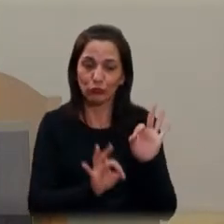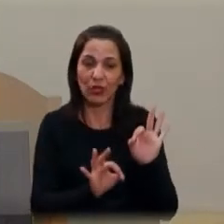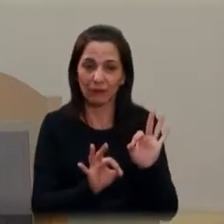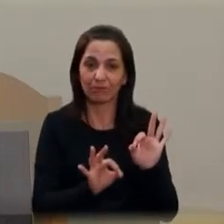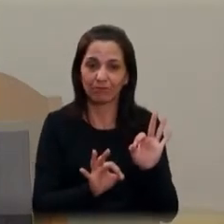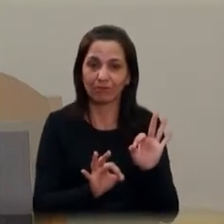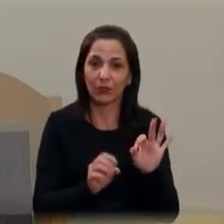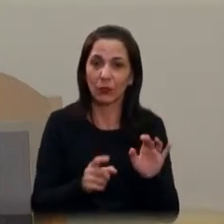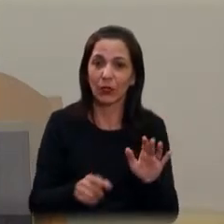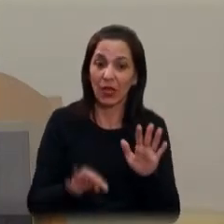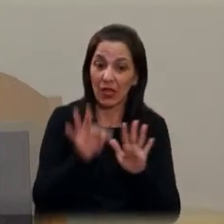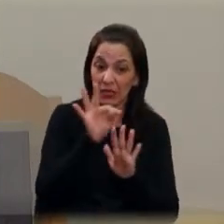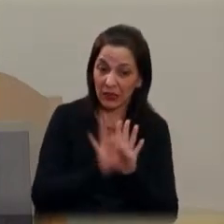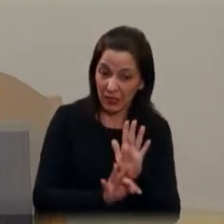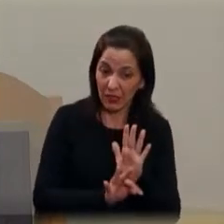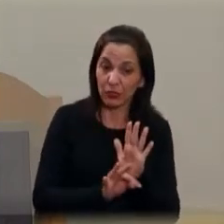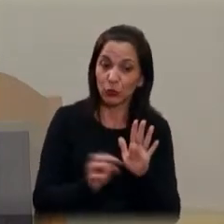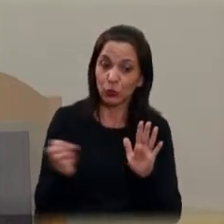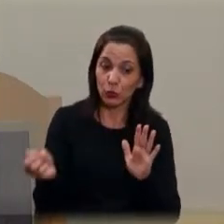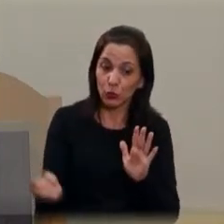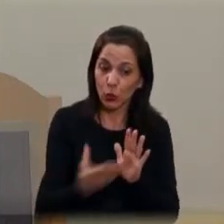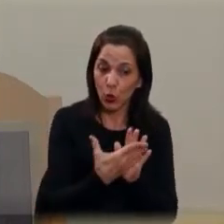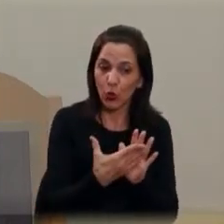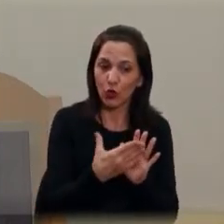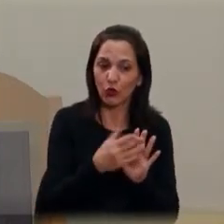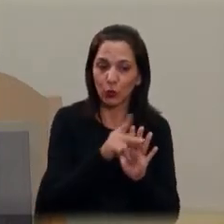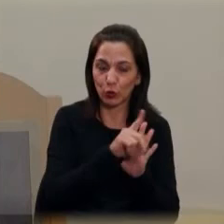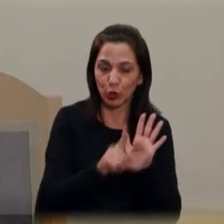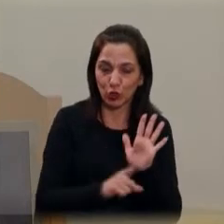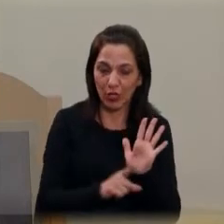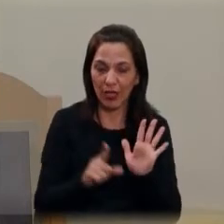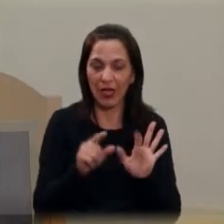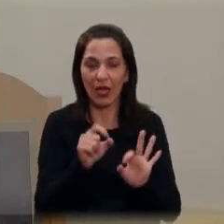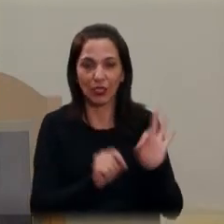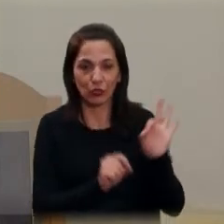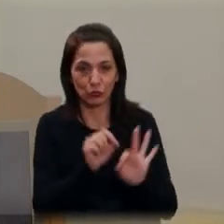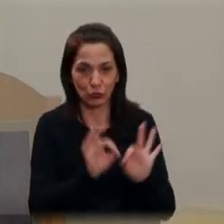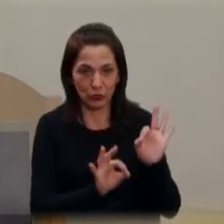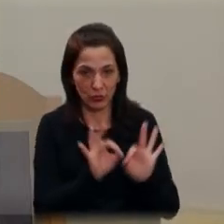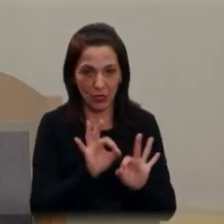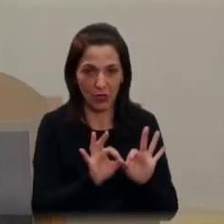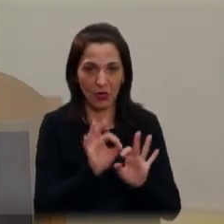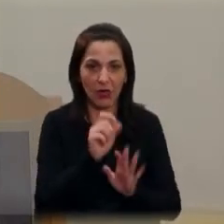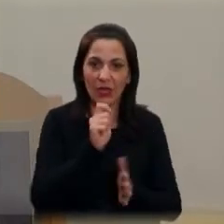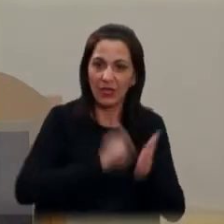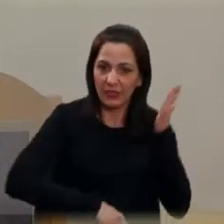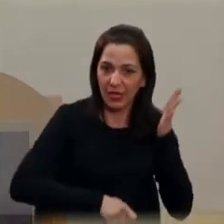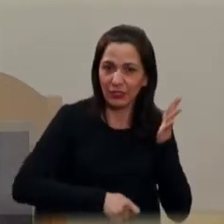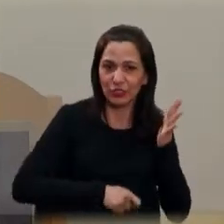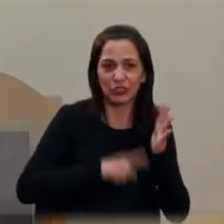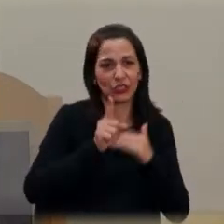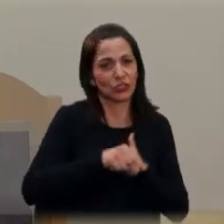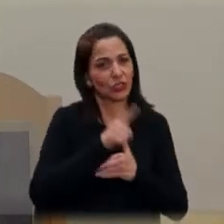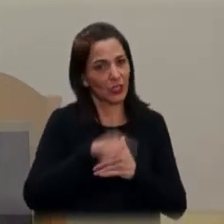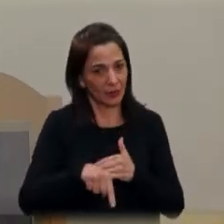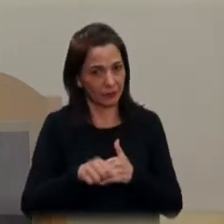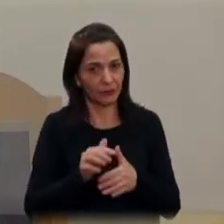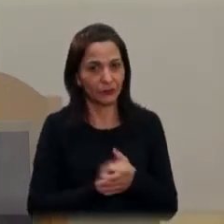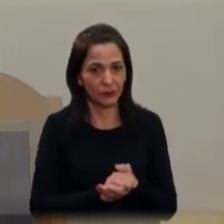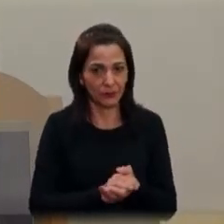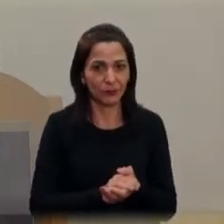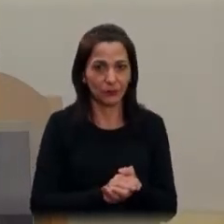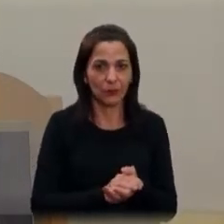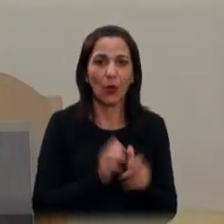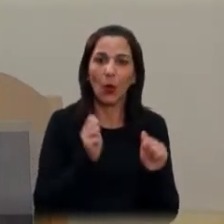por aqui, porque deve vir um substitutivo novo isentando a população dessa taxa. Oi? Não, não, não, ele pode substitutivo, ele pode